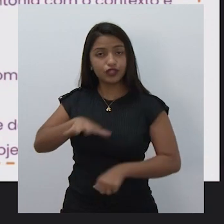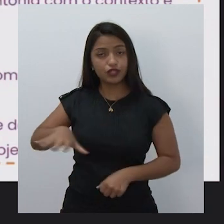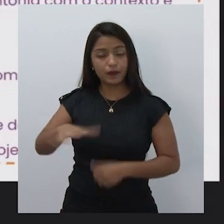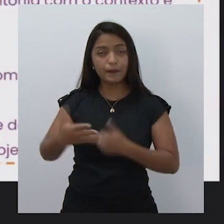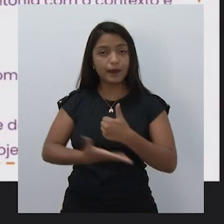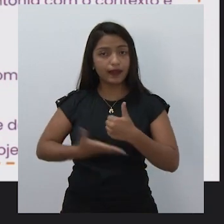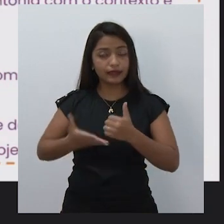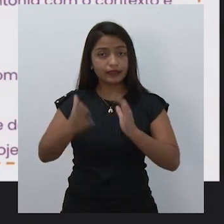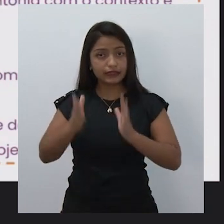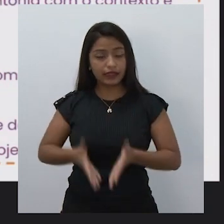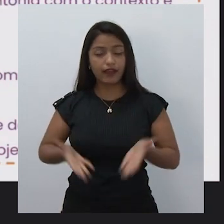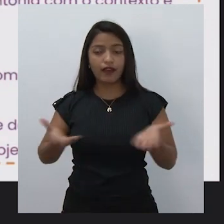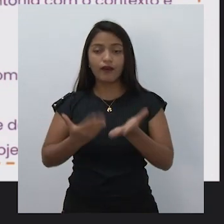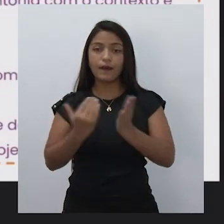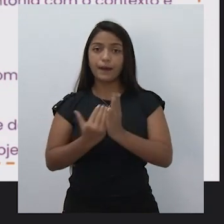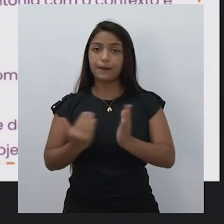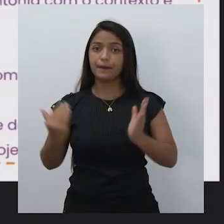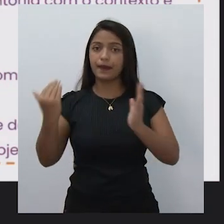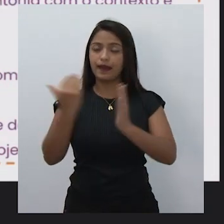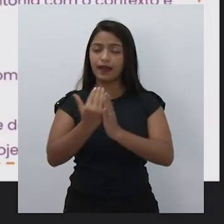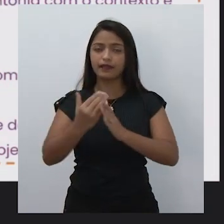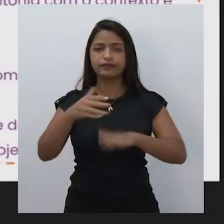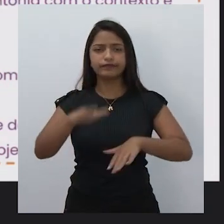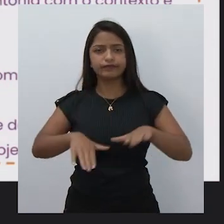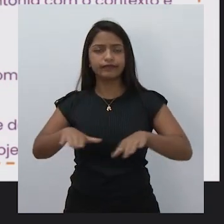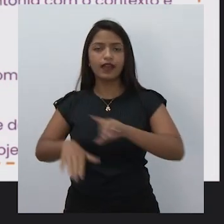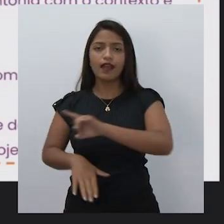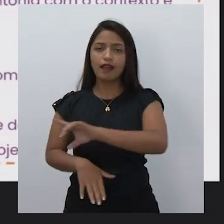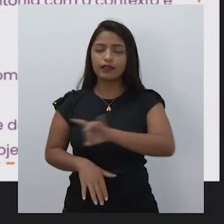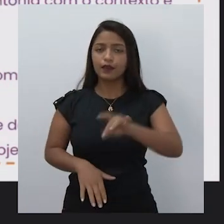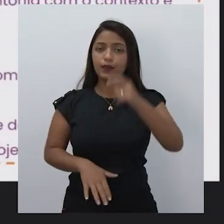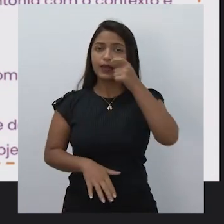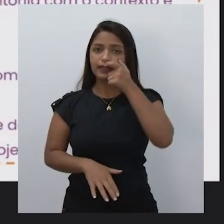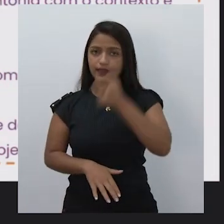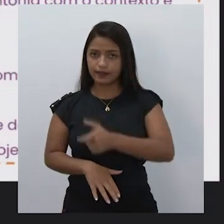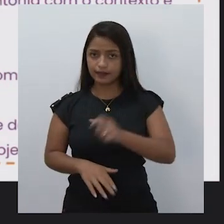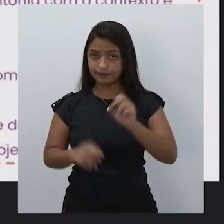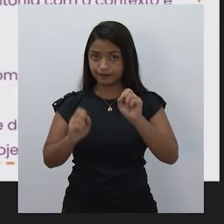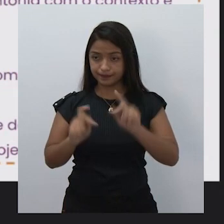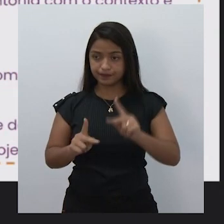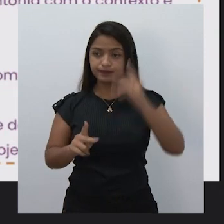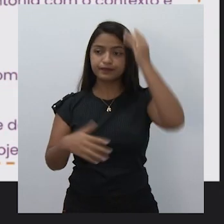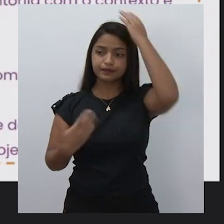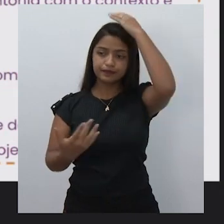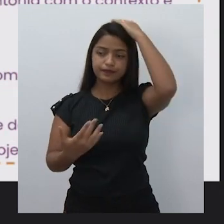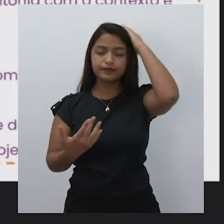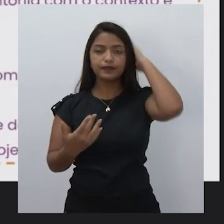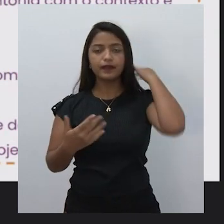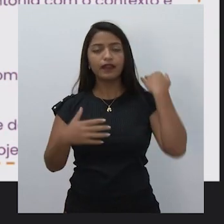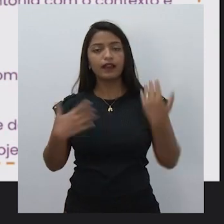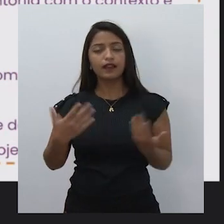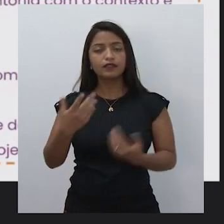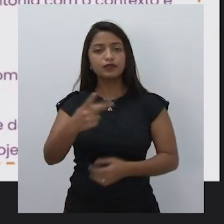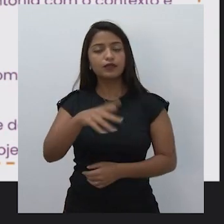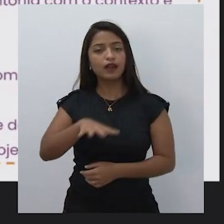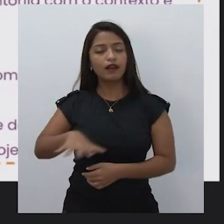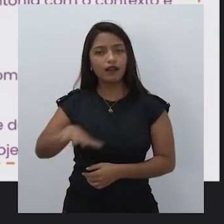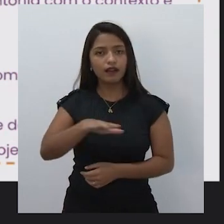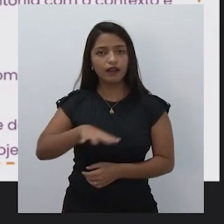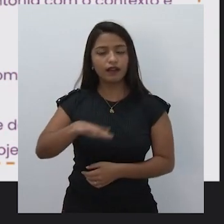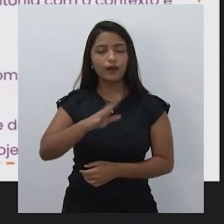básica, de acordo com os interesses dos estudantes. Então, nos itinerários formativos da área